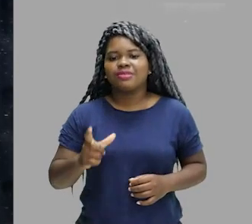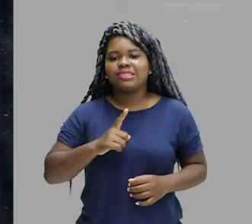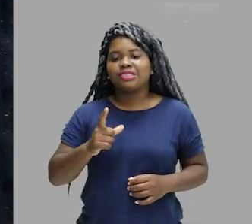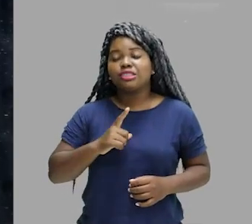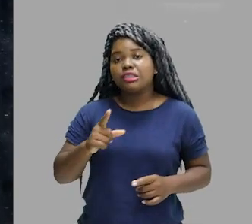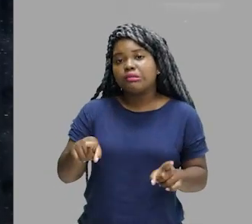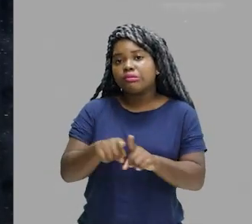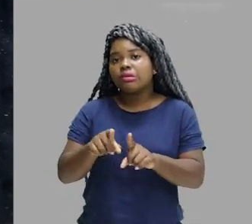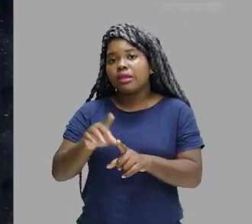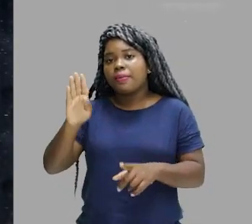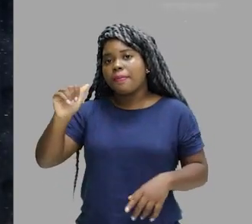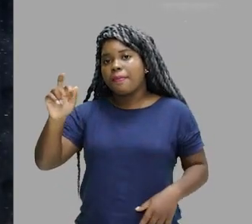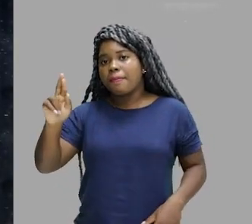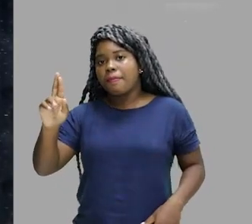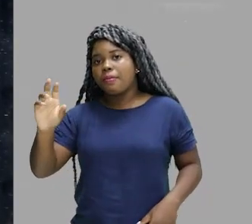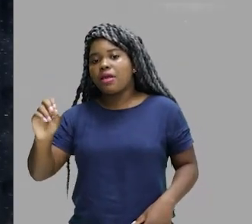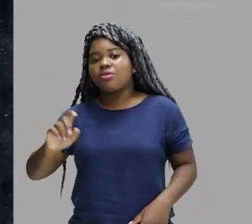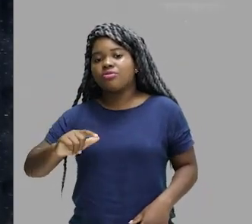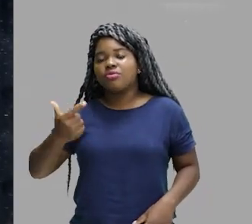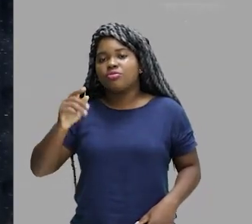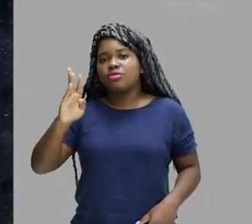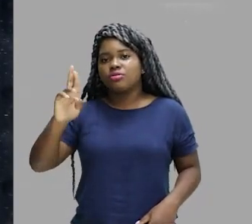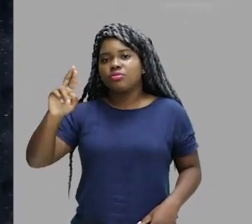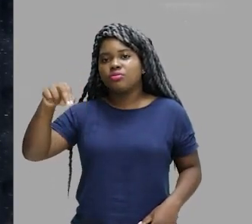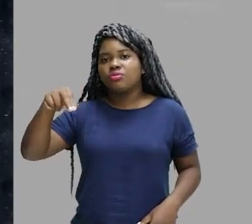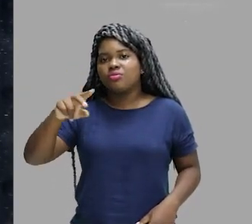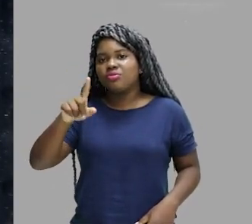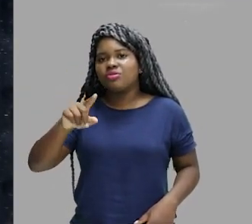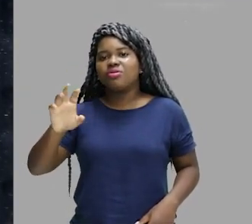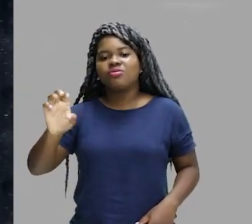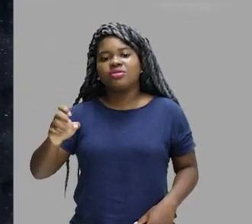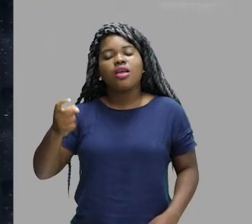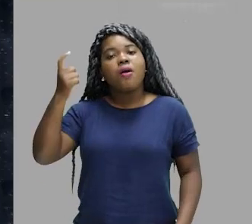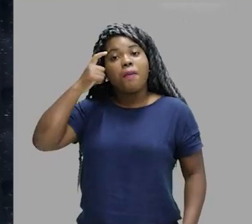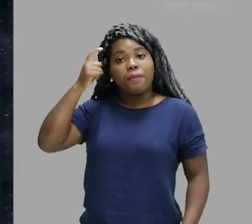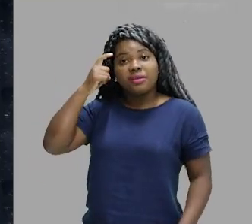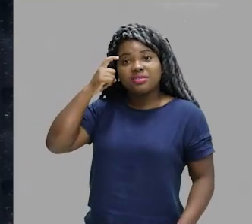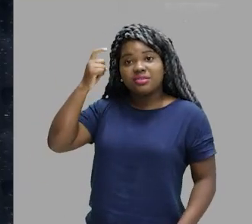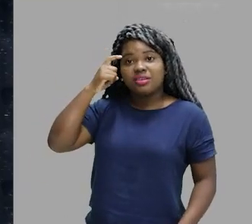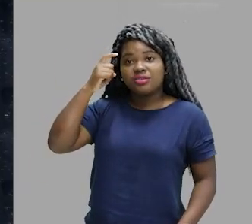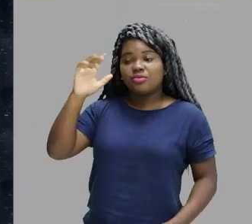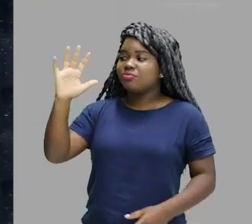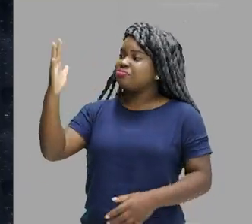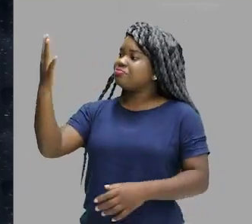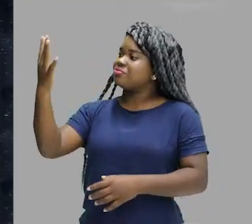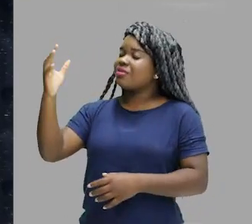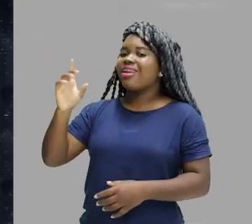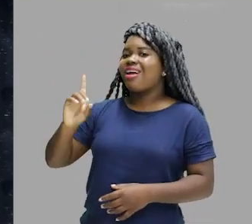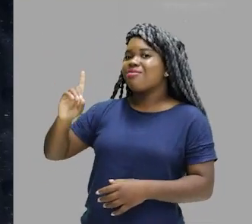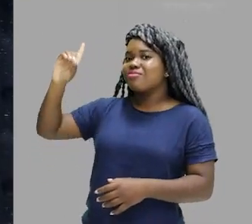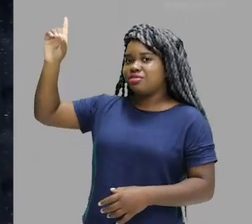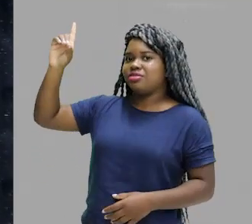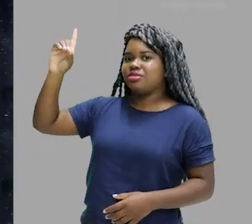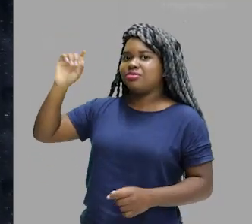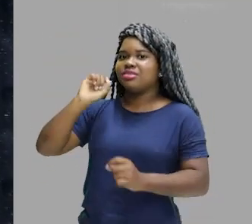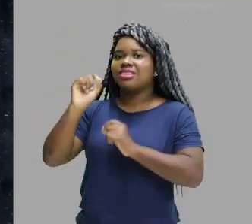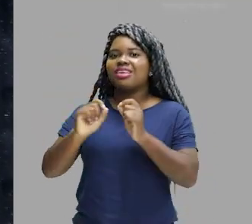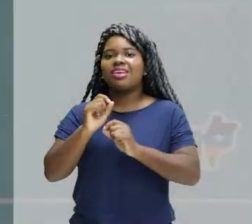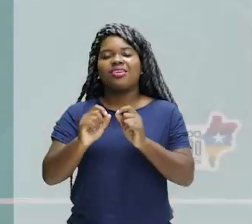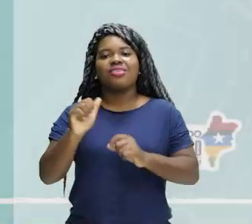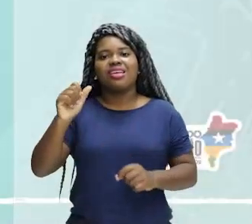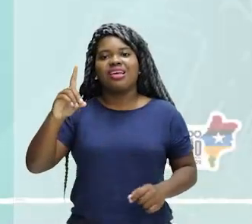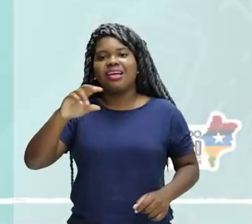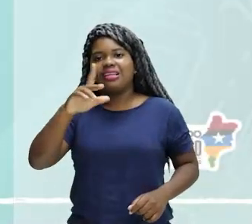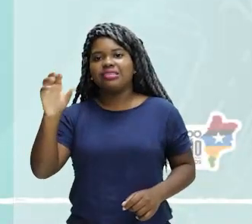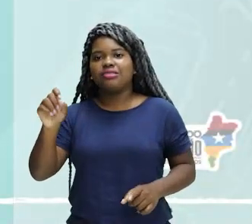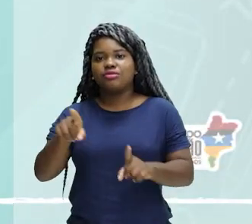modelagem e depois a original em bronze. O pensador, a mão de Deus, né, que seria Adão e Eva, então essa criação divina, ele